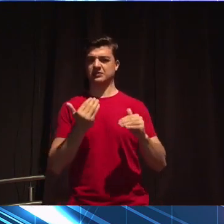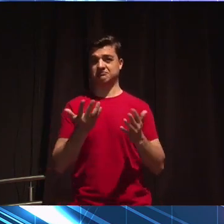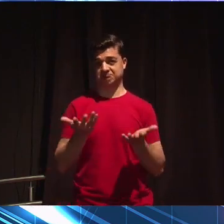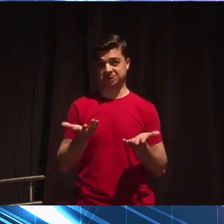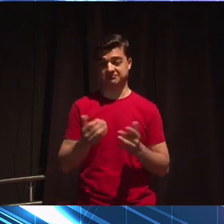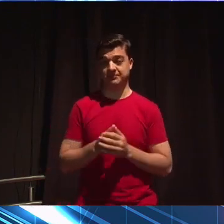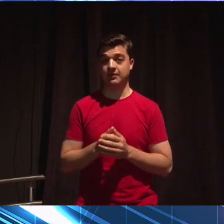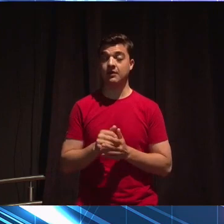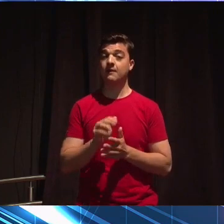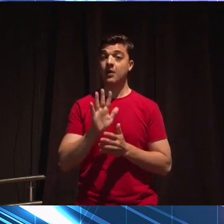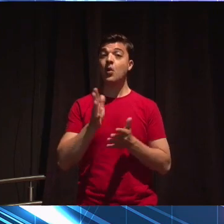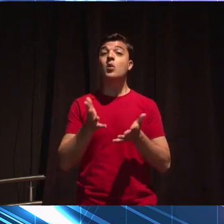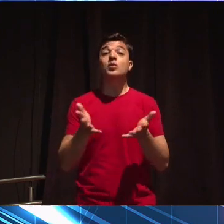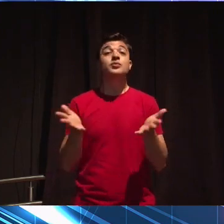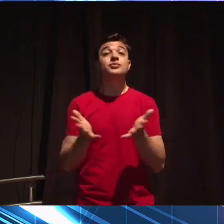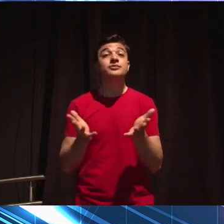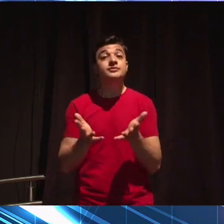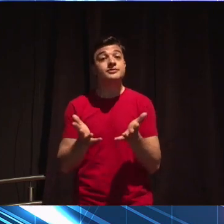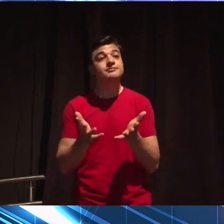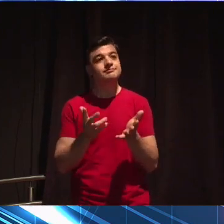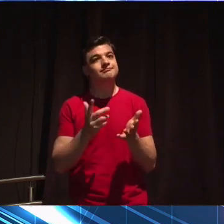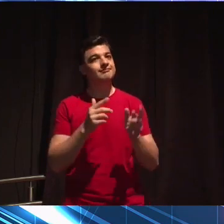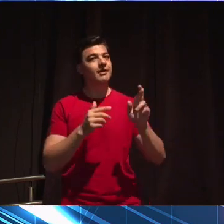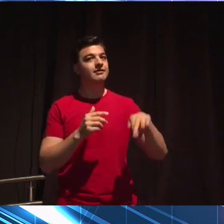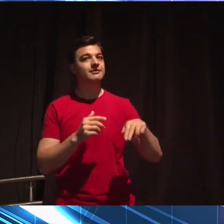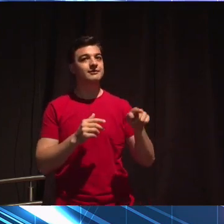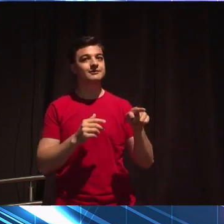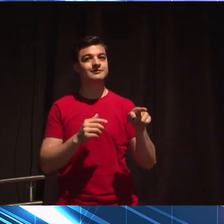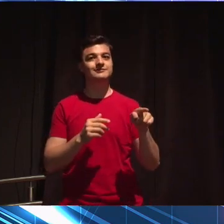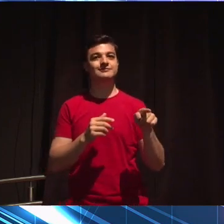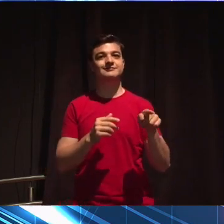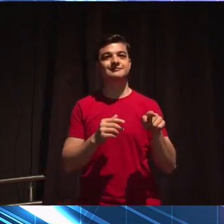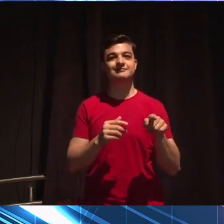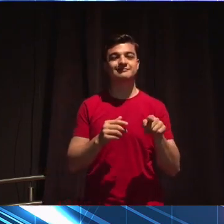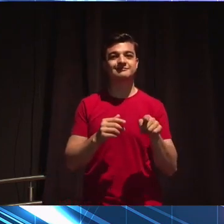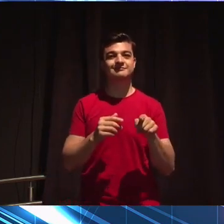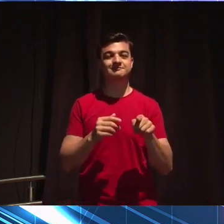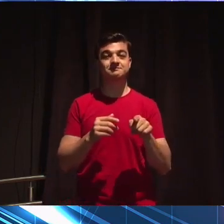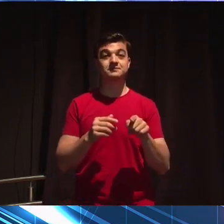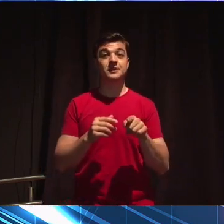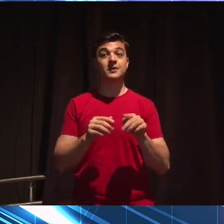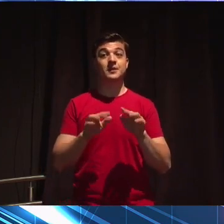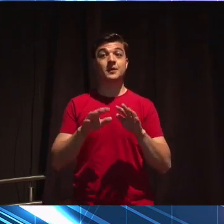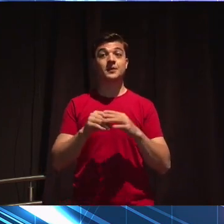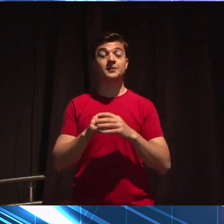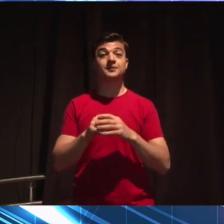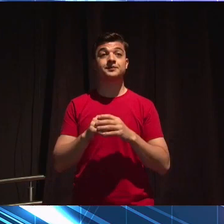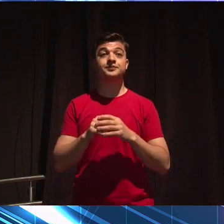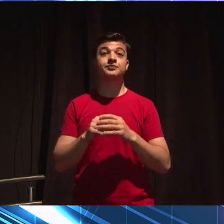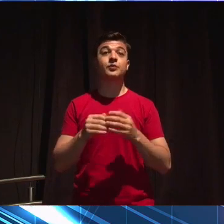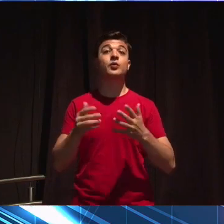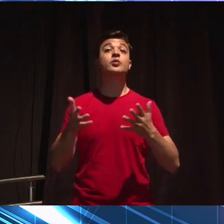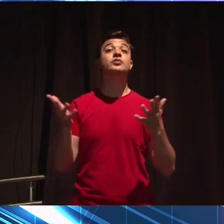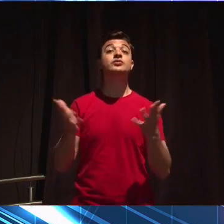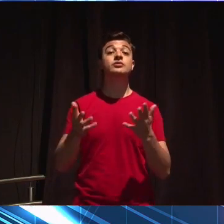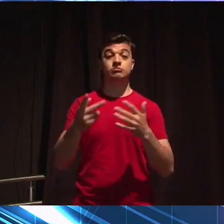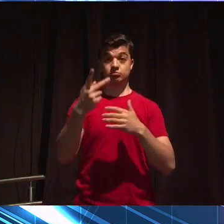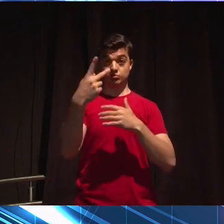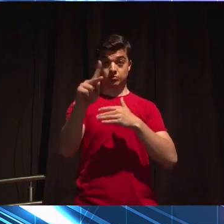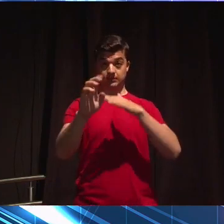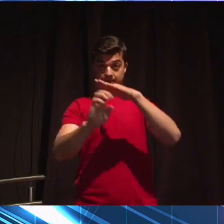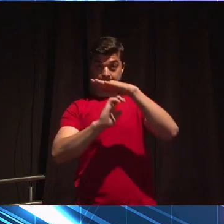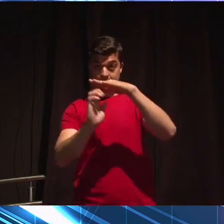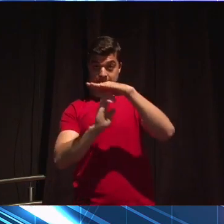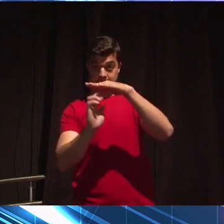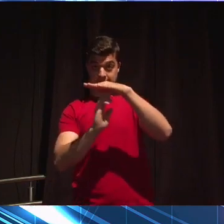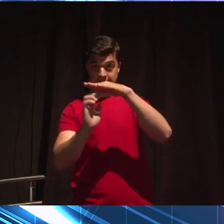que eu quero levar à provocação de vocês é: que atividade realmente relevante é executada na sua empresa hoje que